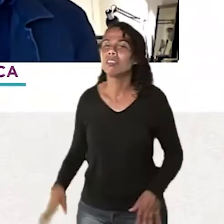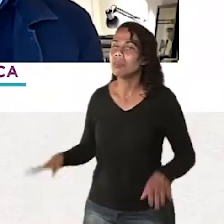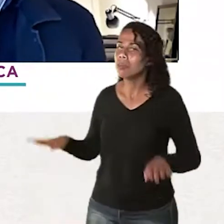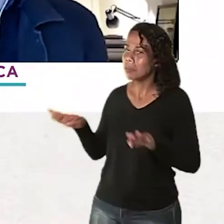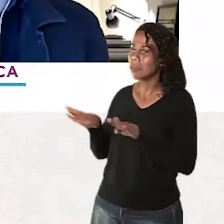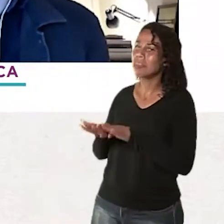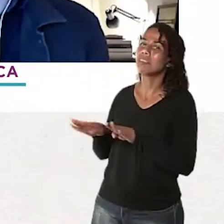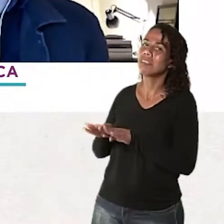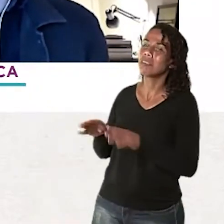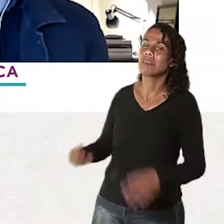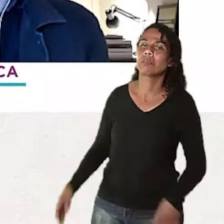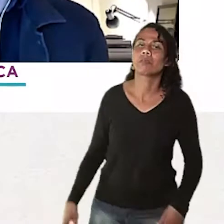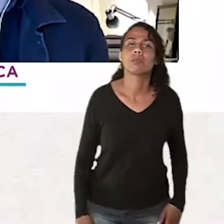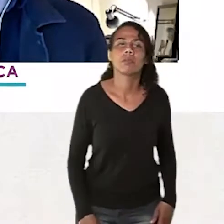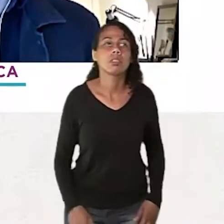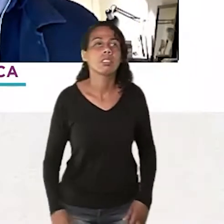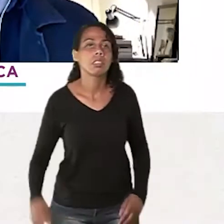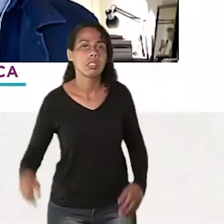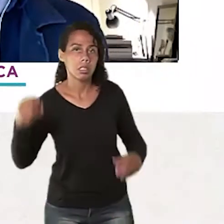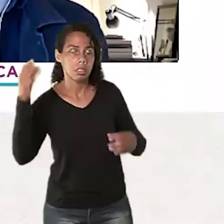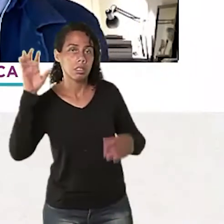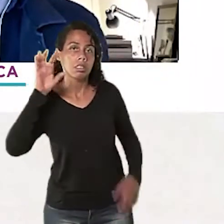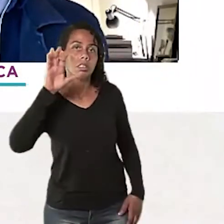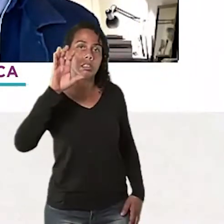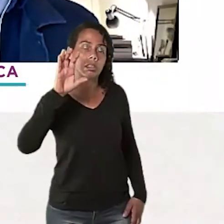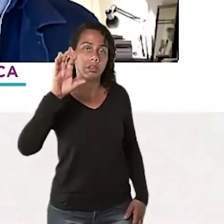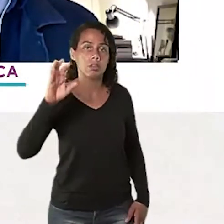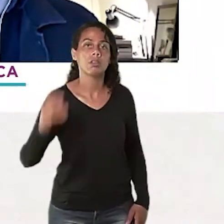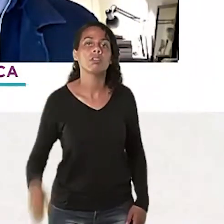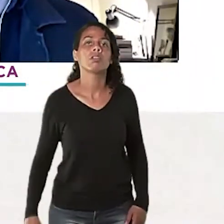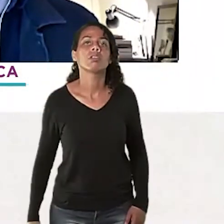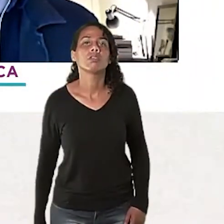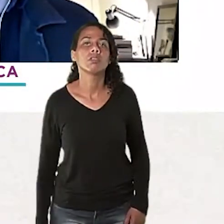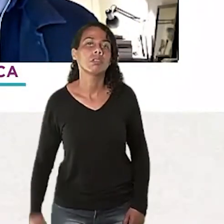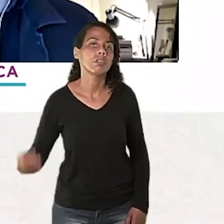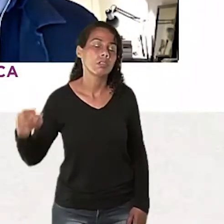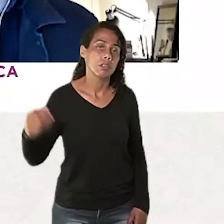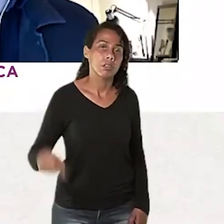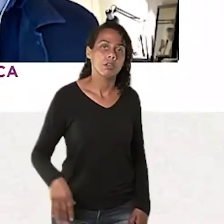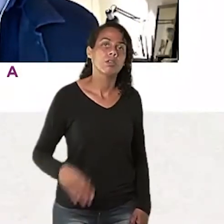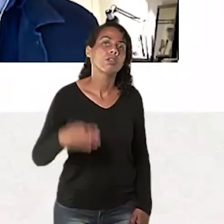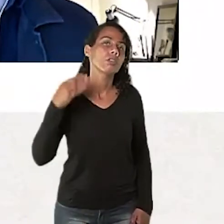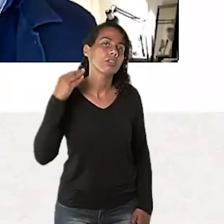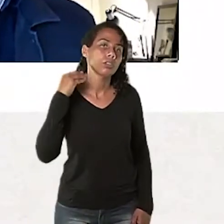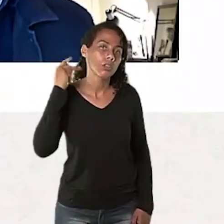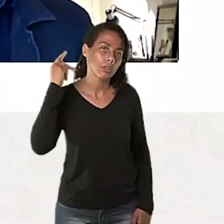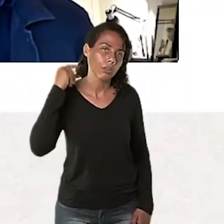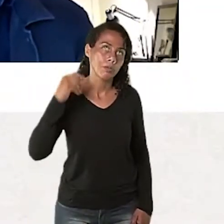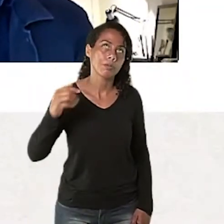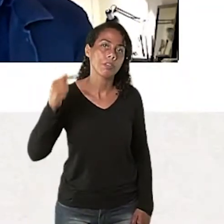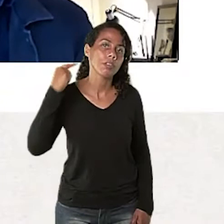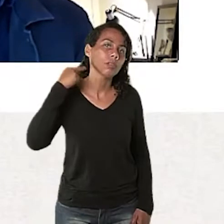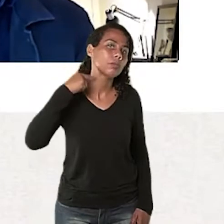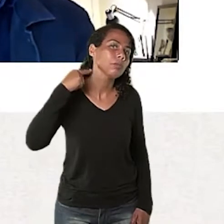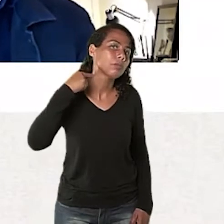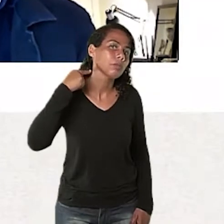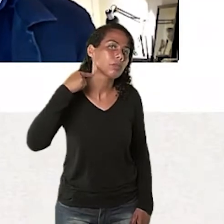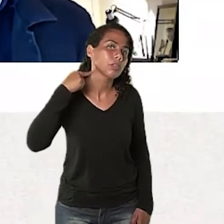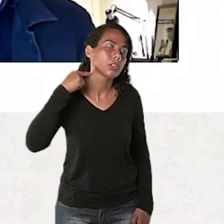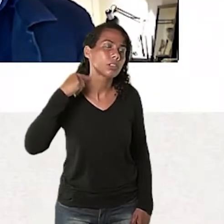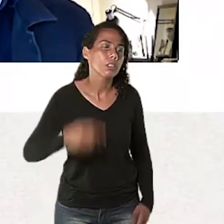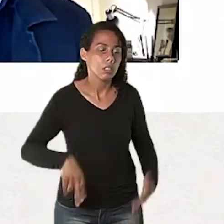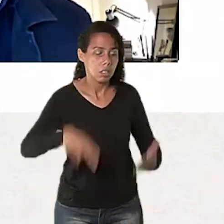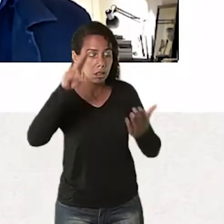os cronistas e os jornalistas. Eu lia alguns livros do